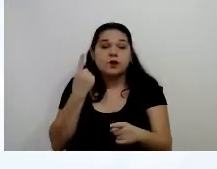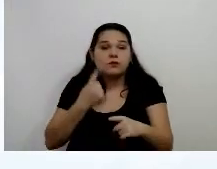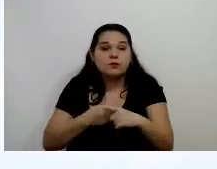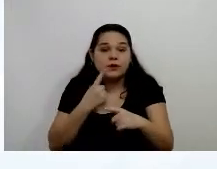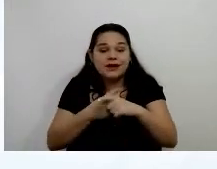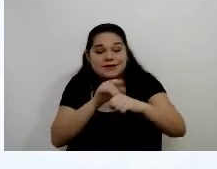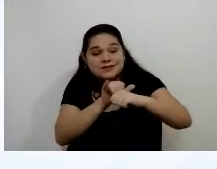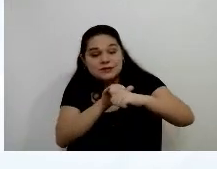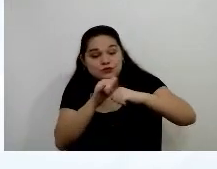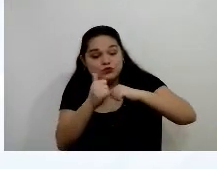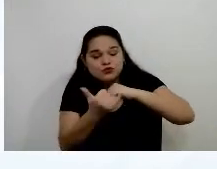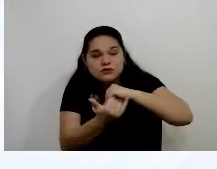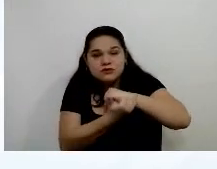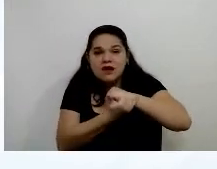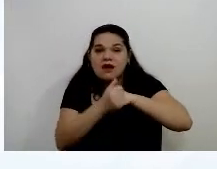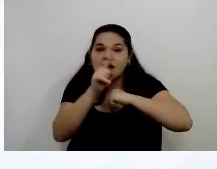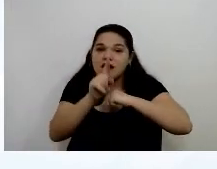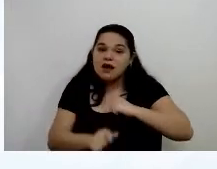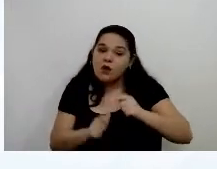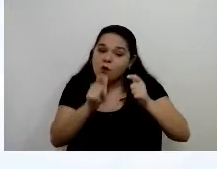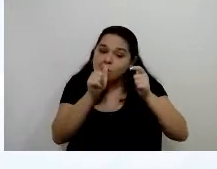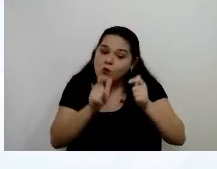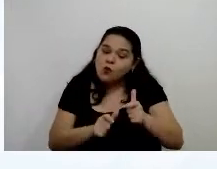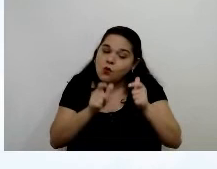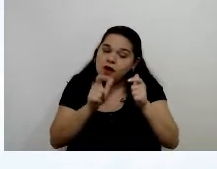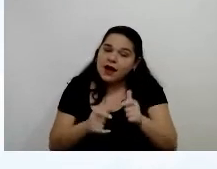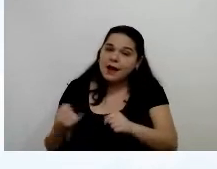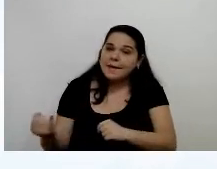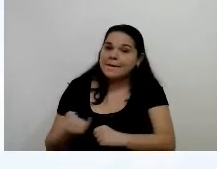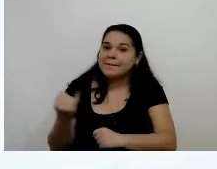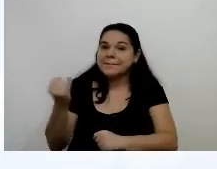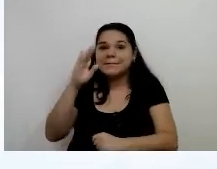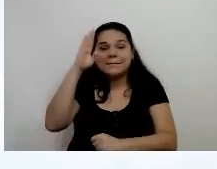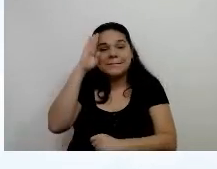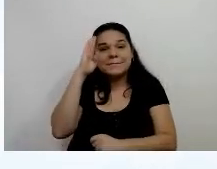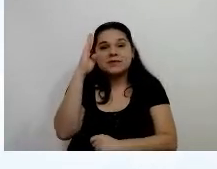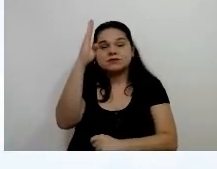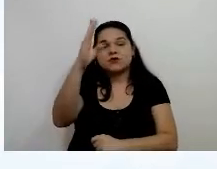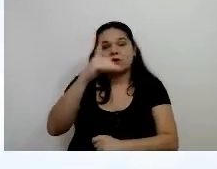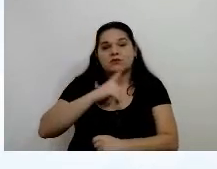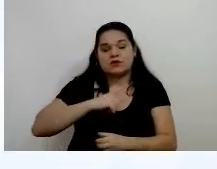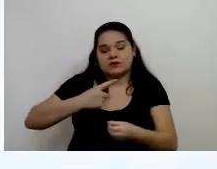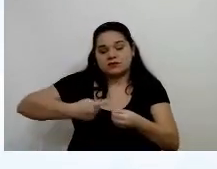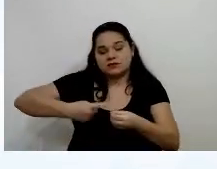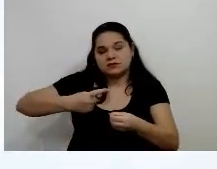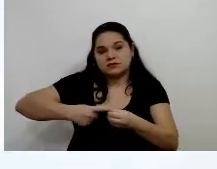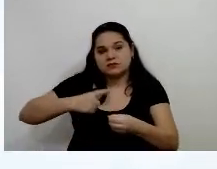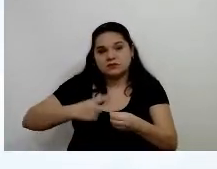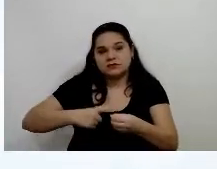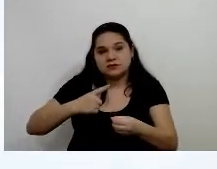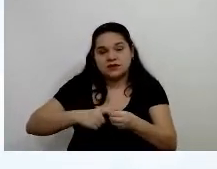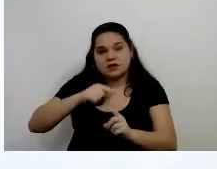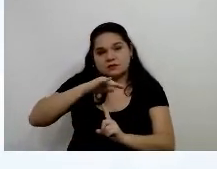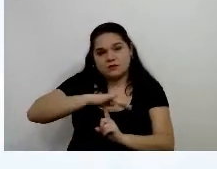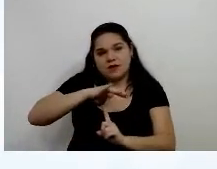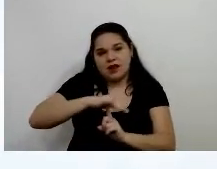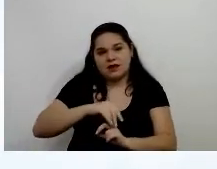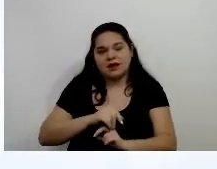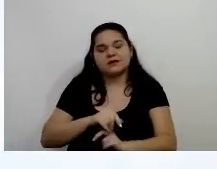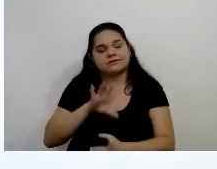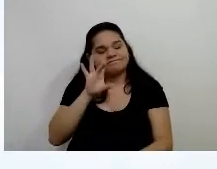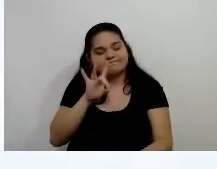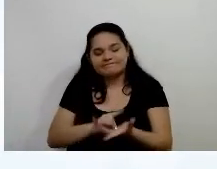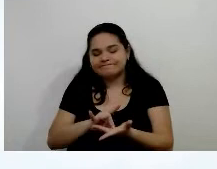José seria transformada numa uma das principais cidades do Paraná. E foi o que